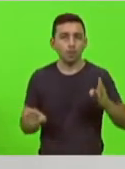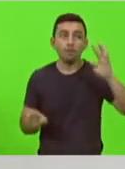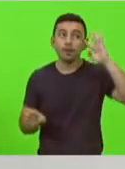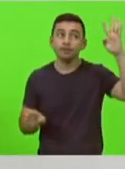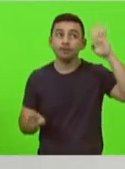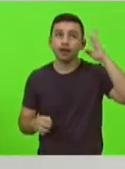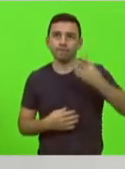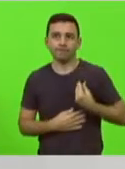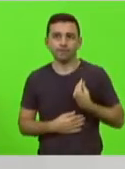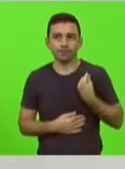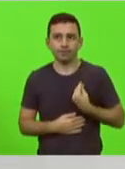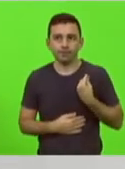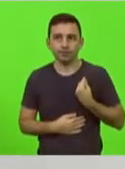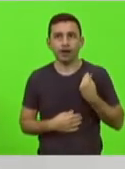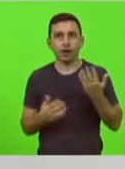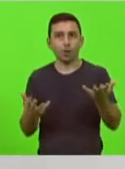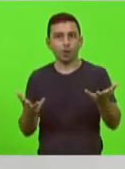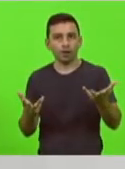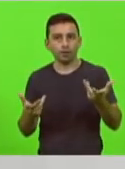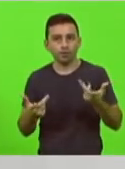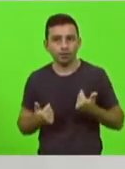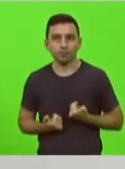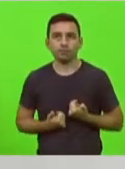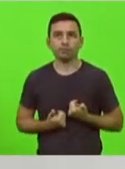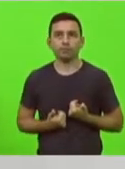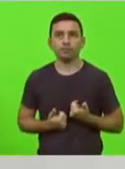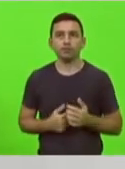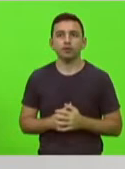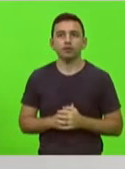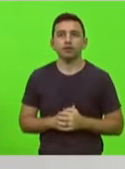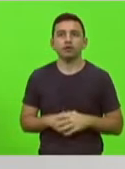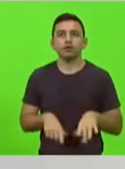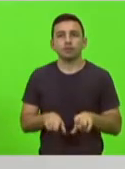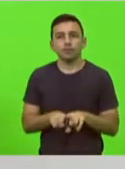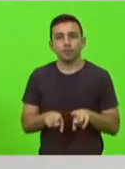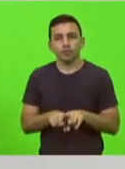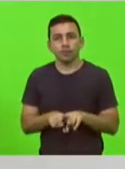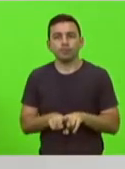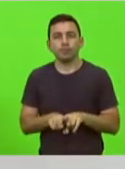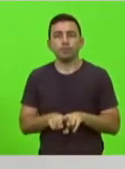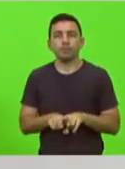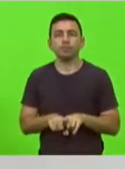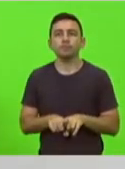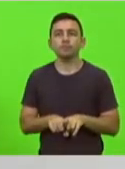gente, na qualidade de vida da gente. E, ao mesmo tempo, também, é claro,